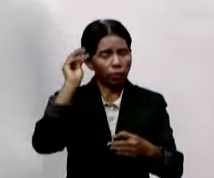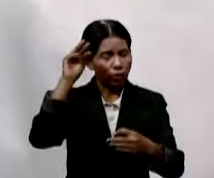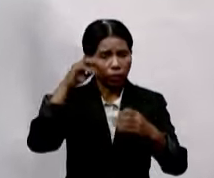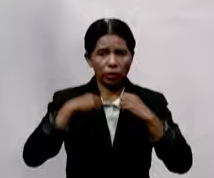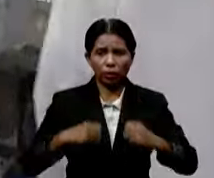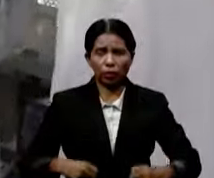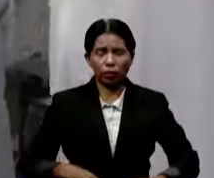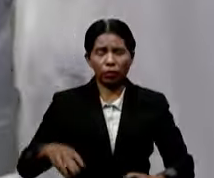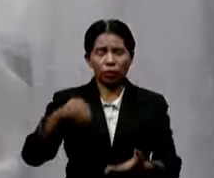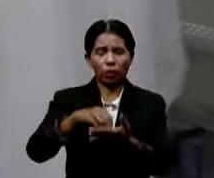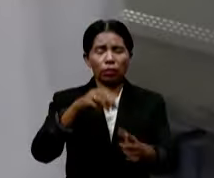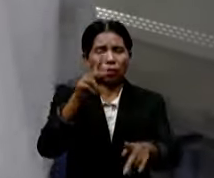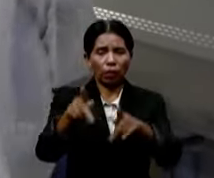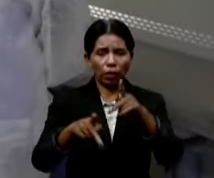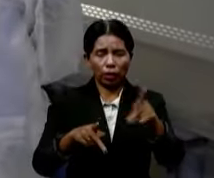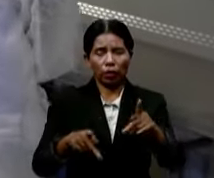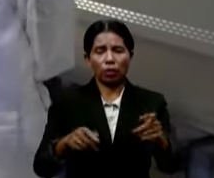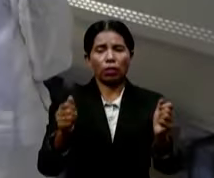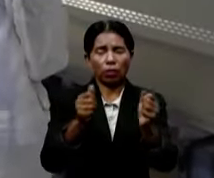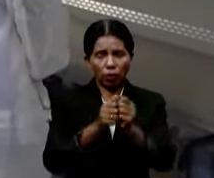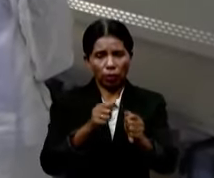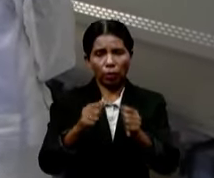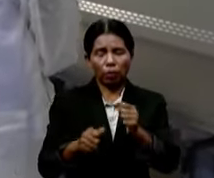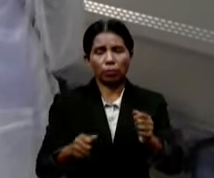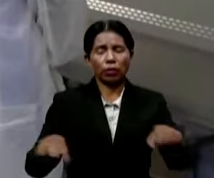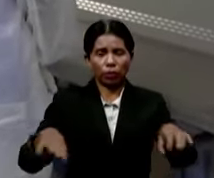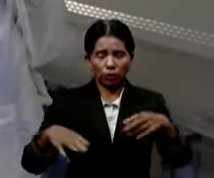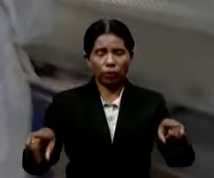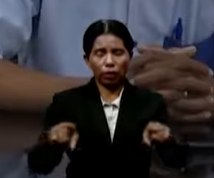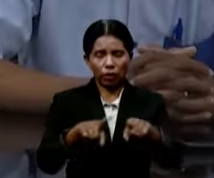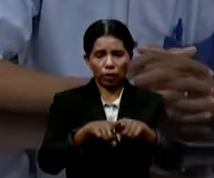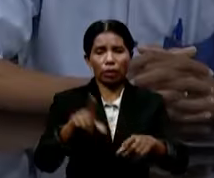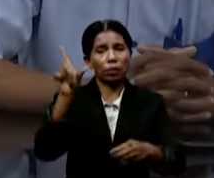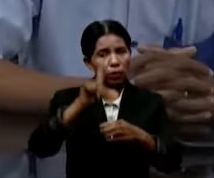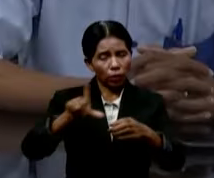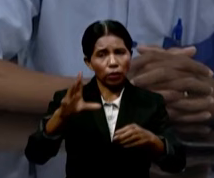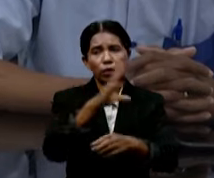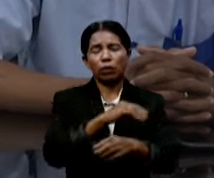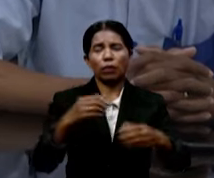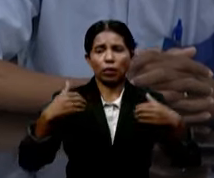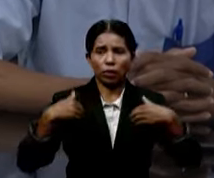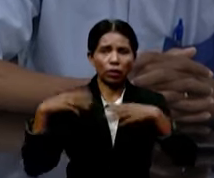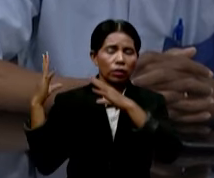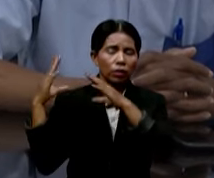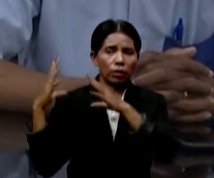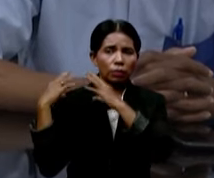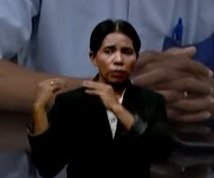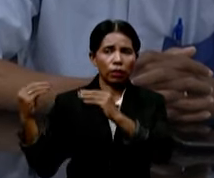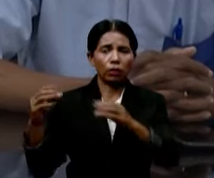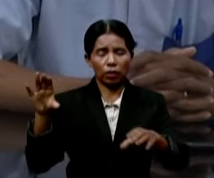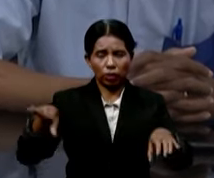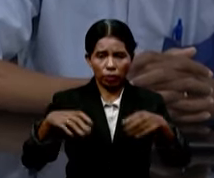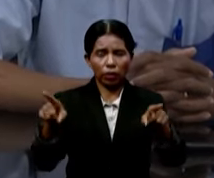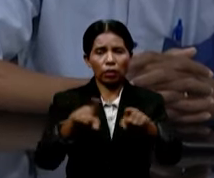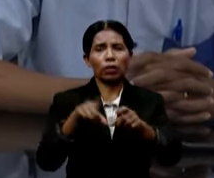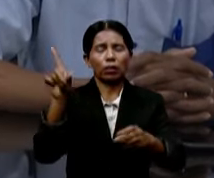a tu propio candidato o background laboratorio, no experiencia va servicio laboratorio o de Bele,